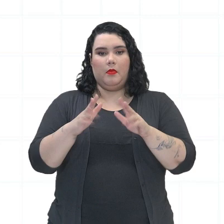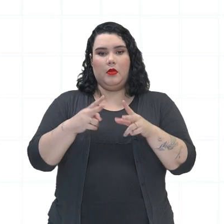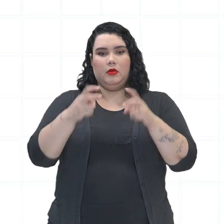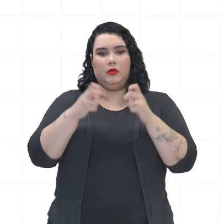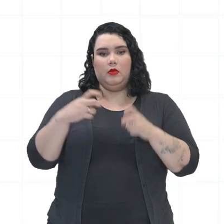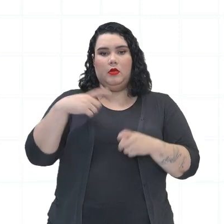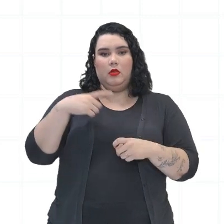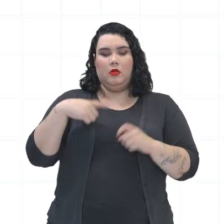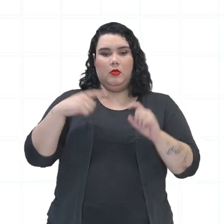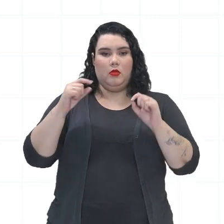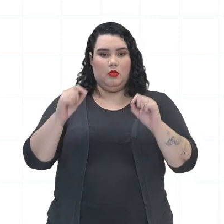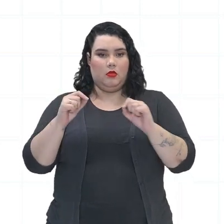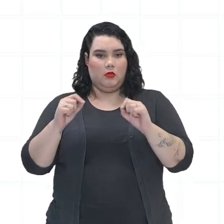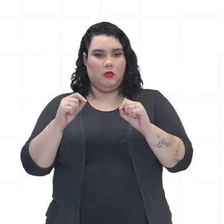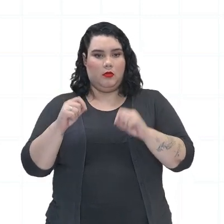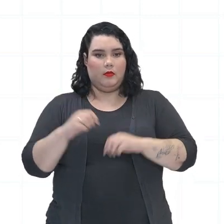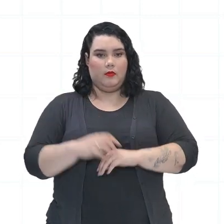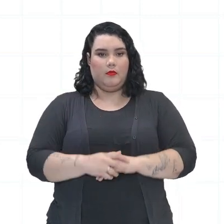tem